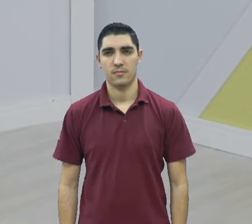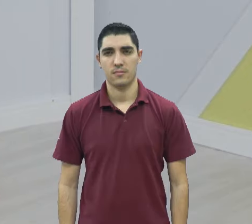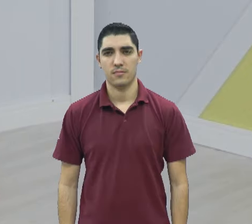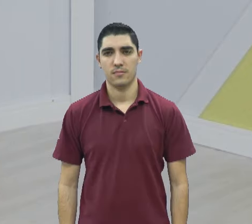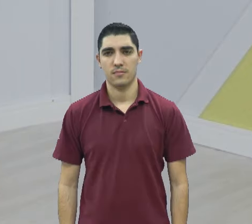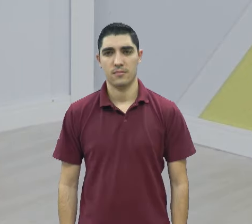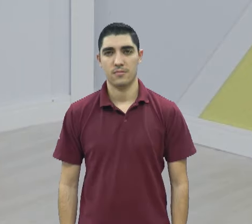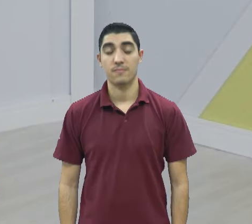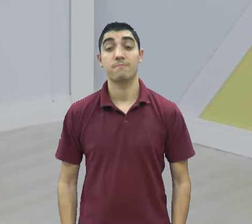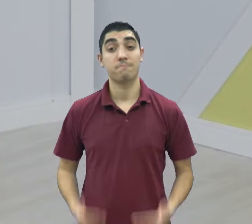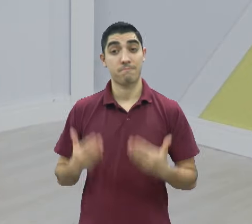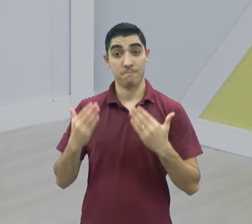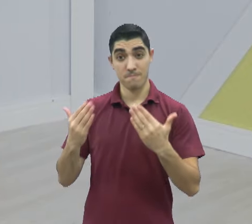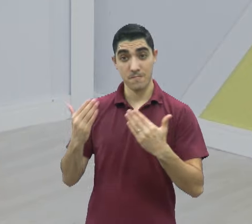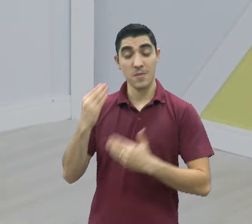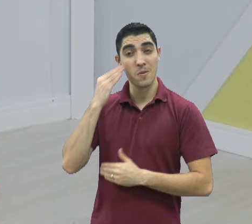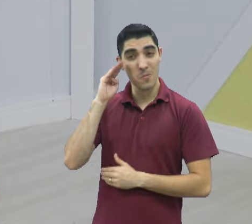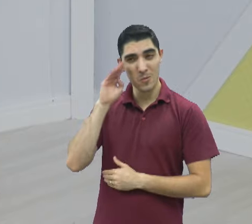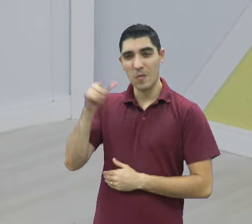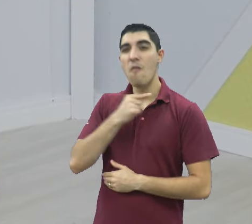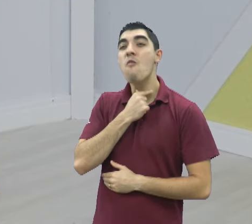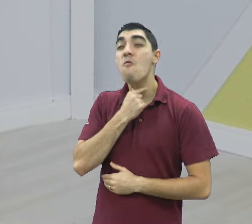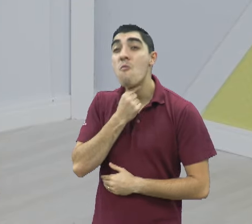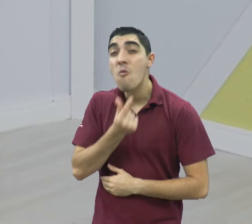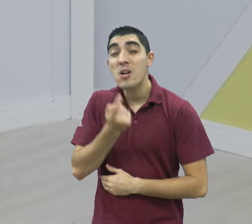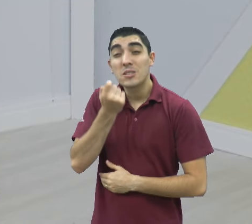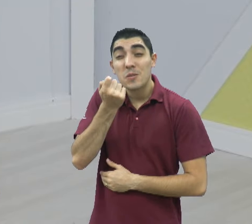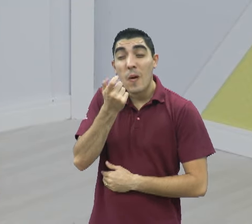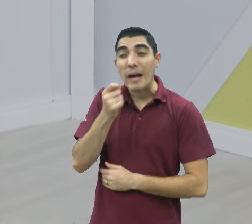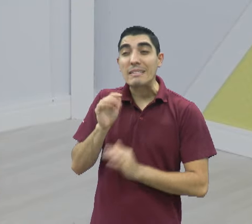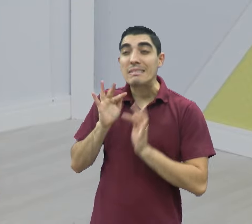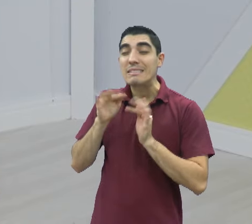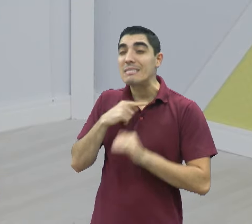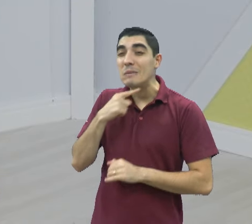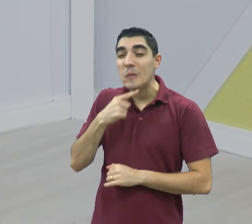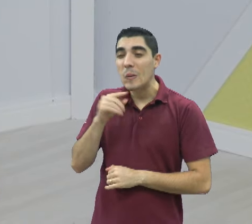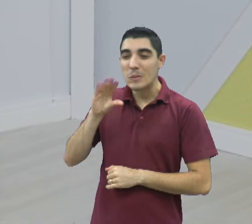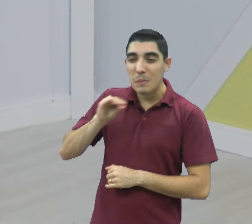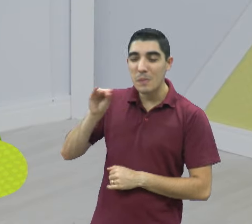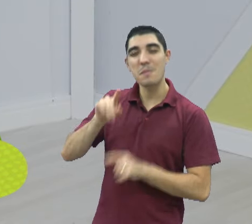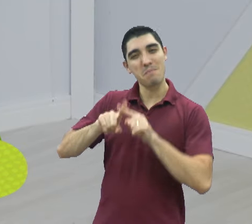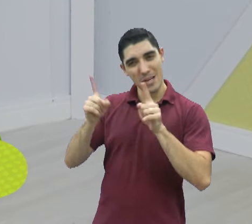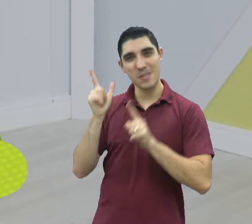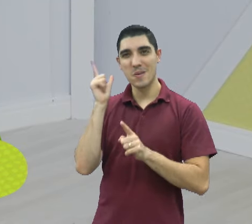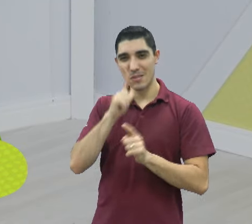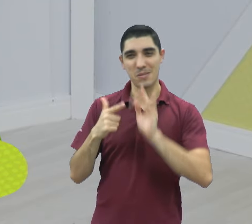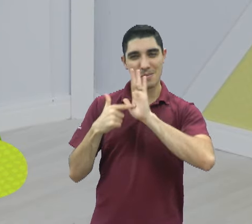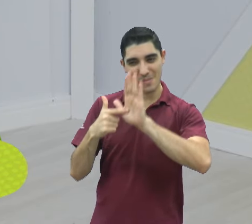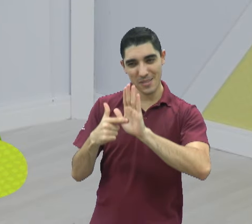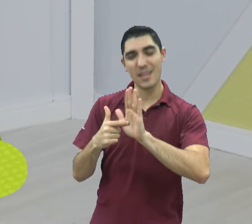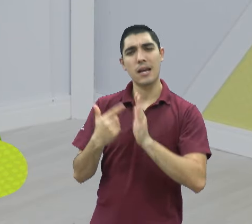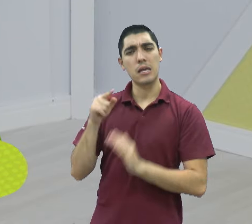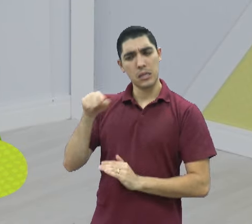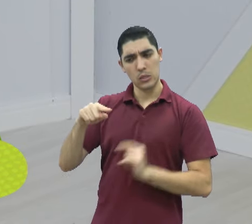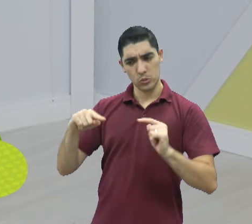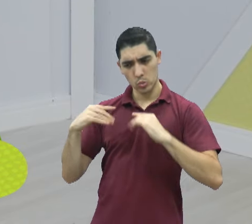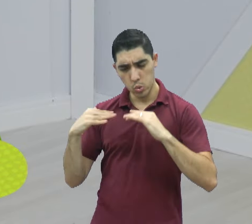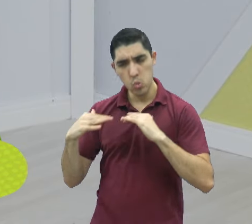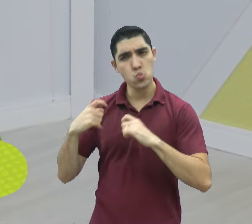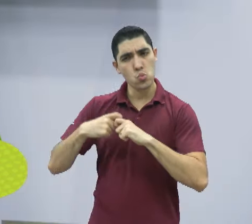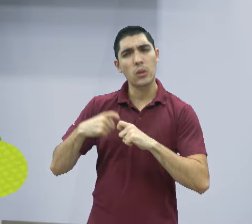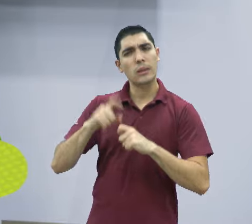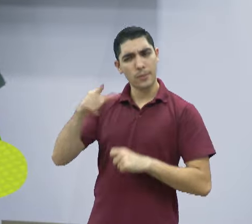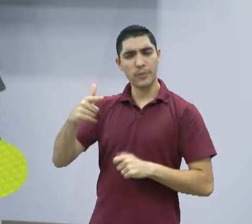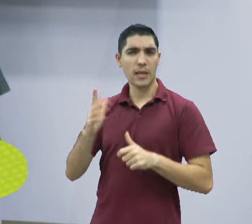Muito bem, Brunão. Quase sem voz, mas trouxe a informação aqui para os nossos telespectadores. Jogo movimentado e tinha que ter uma confusãozinha ali no final,